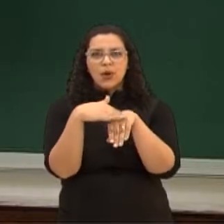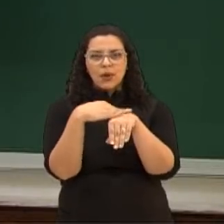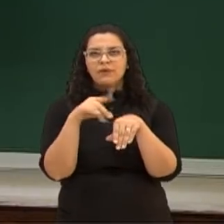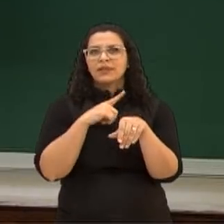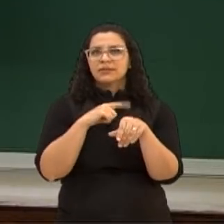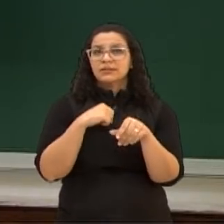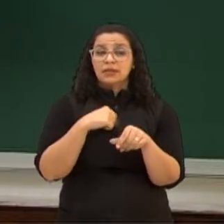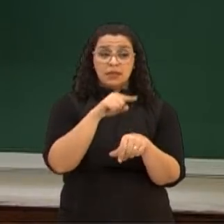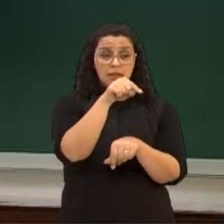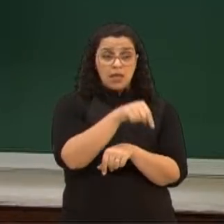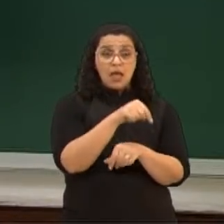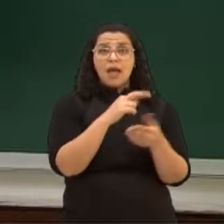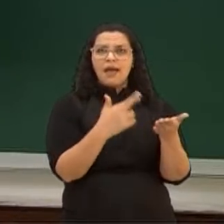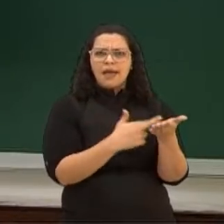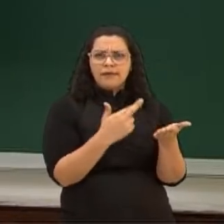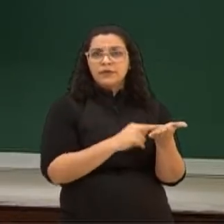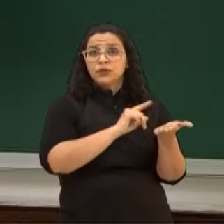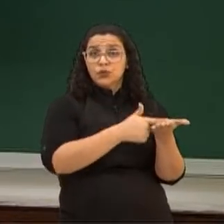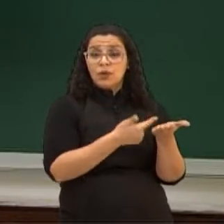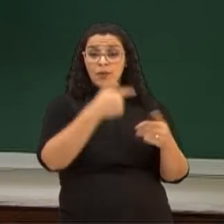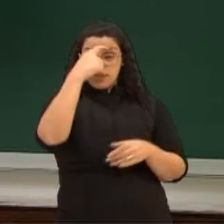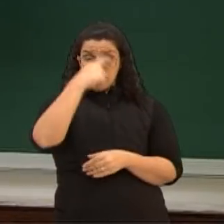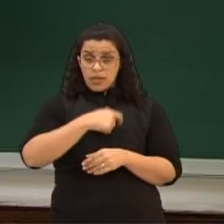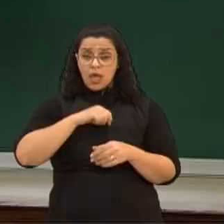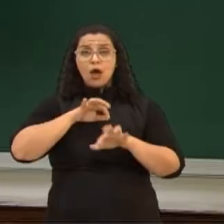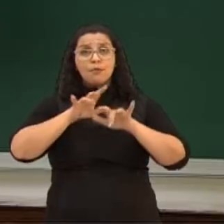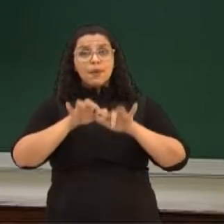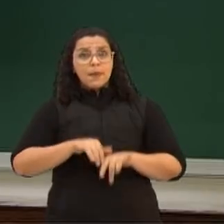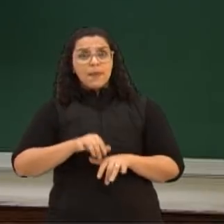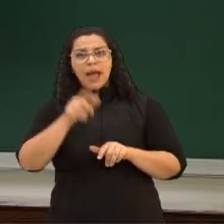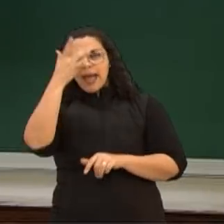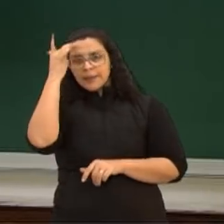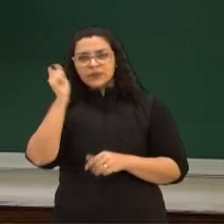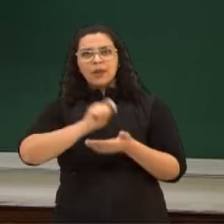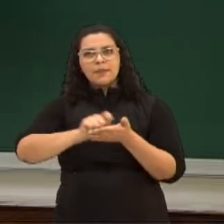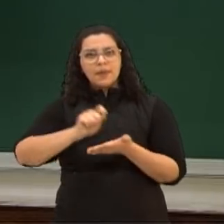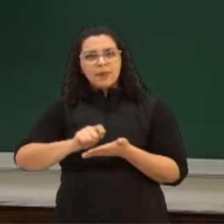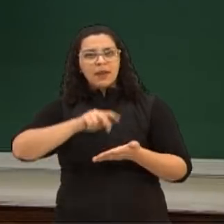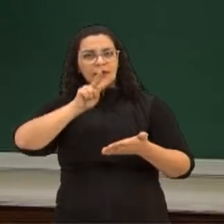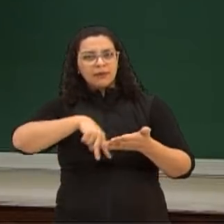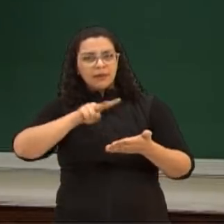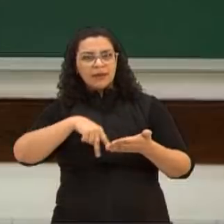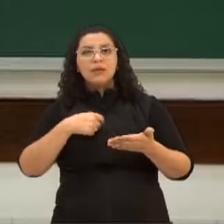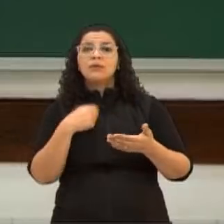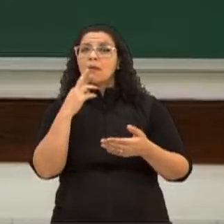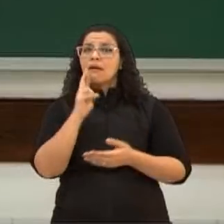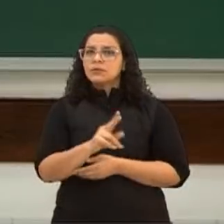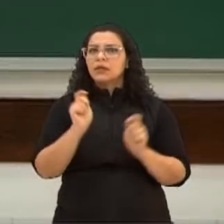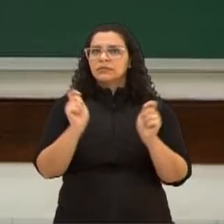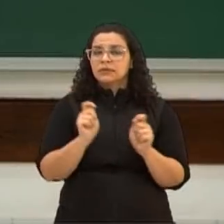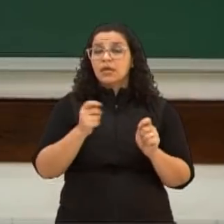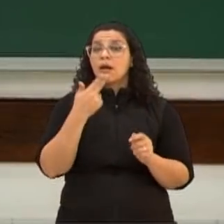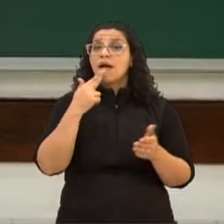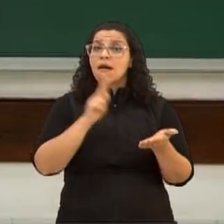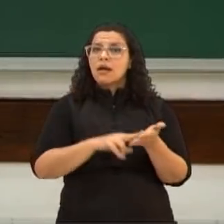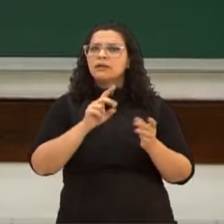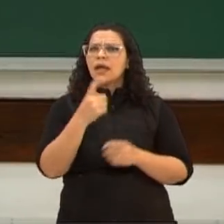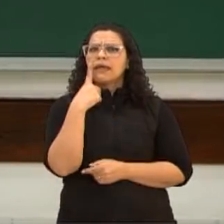interlocução entre o periódico, jornal, revista, e a pessoa que faz a leitura. Carta do leitor é